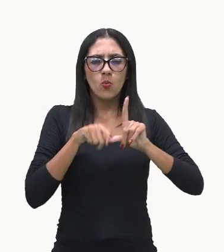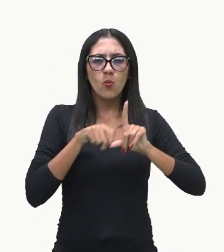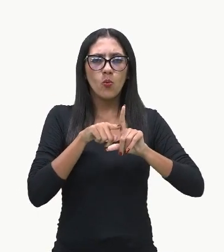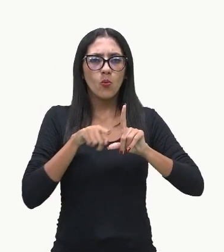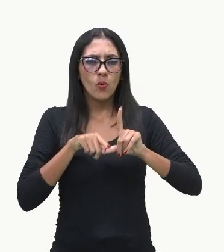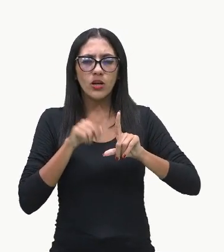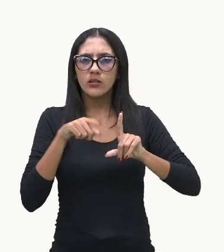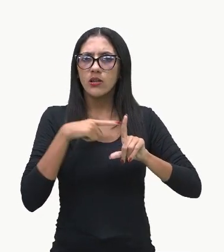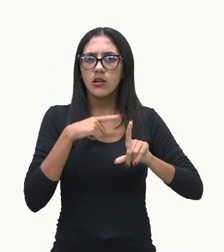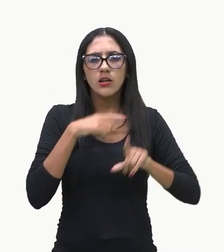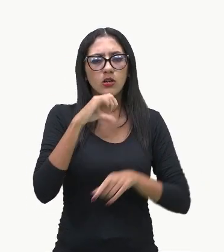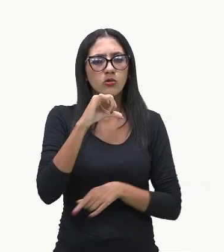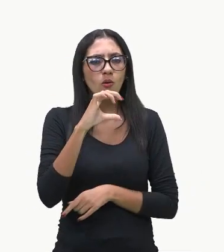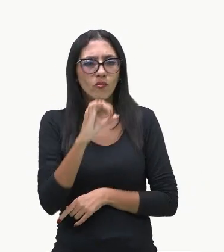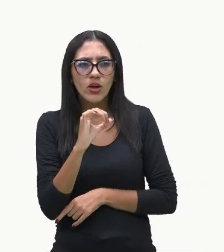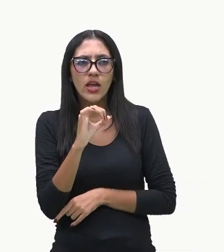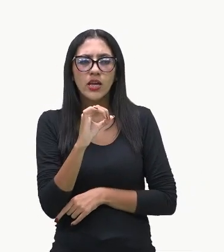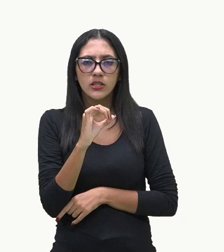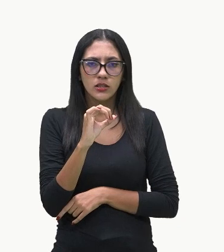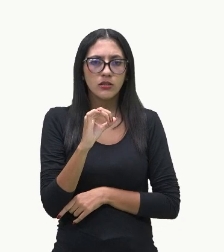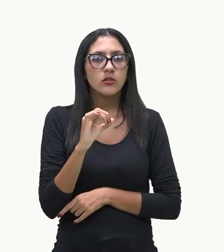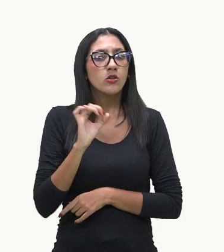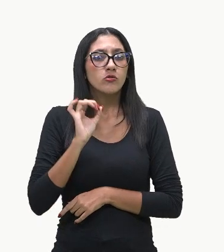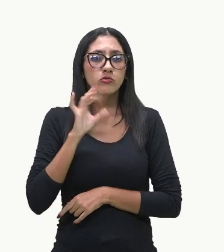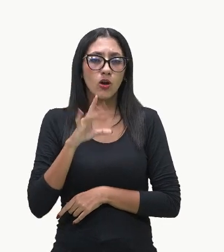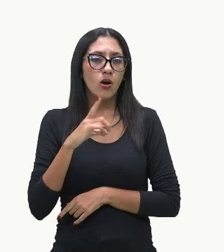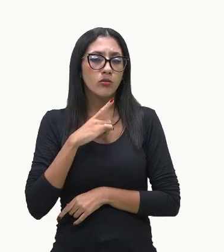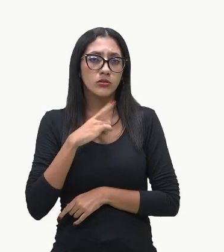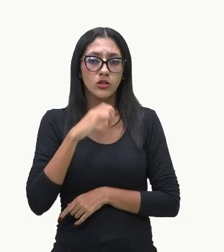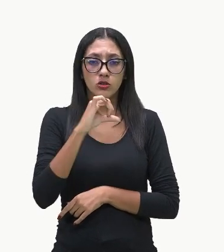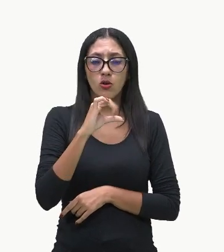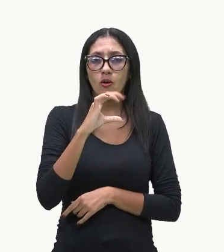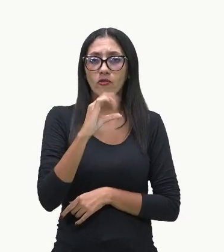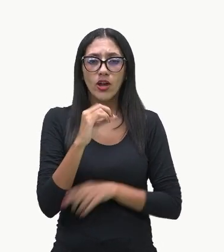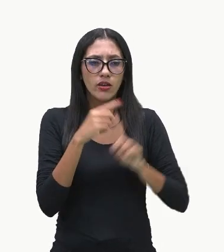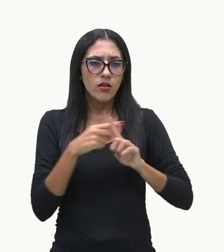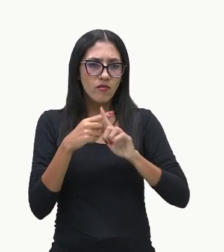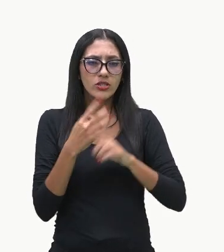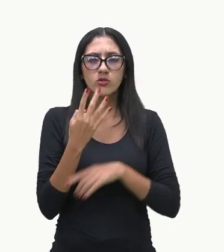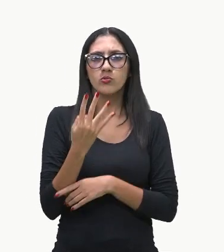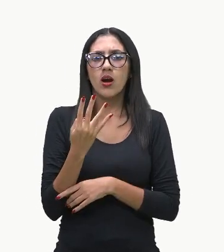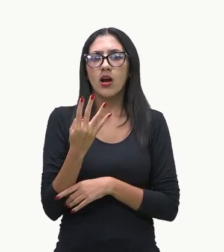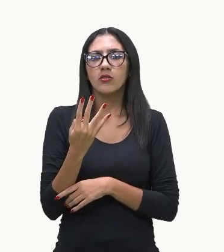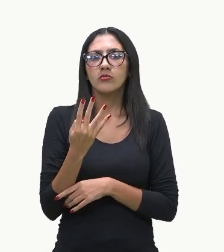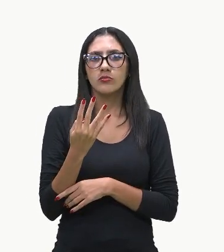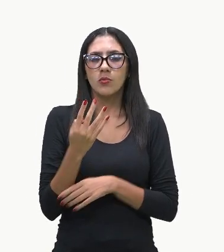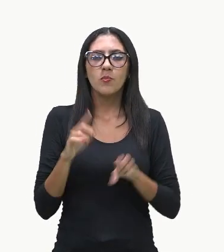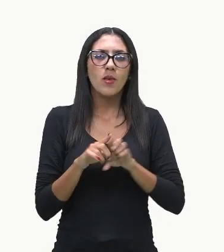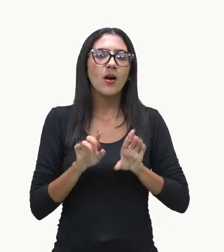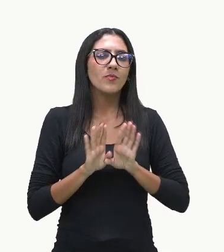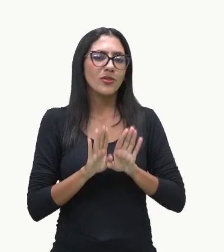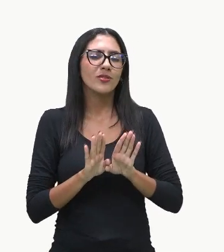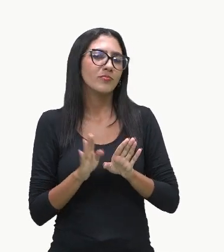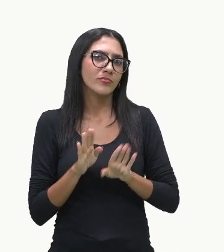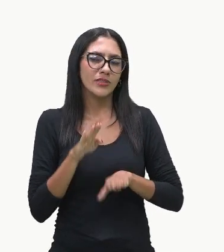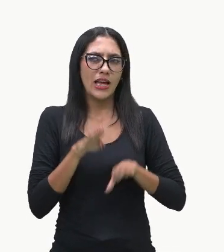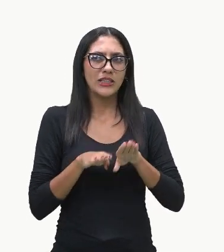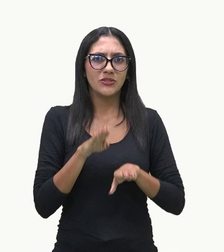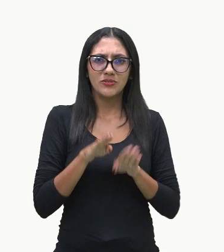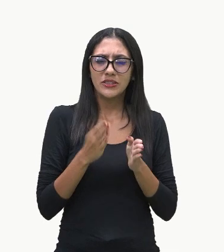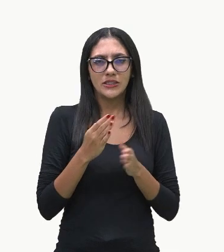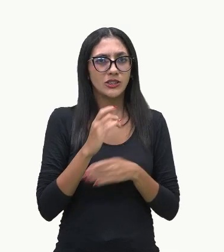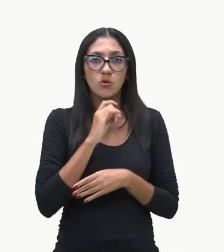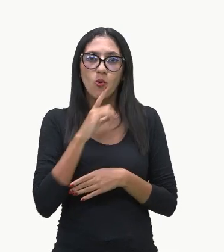são 90 graus, era só fazer 90 vezes 4, 360. Beleza, mas nem sempre é possível você matar a